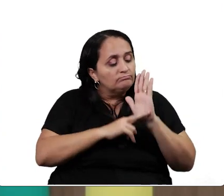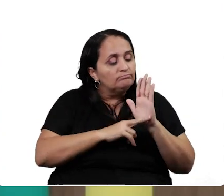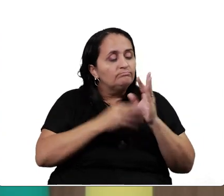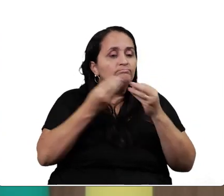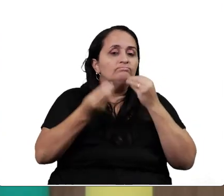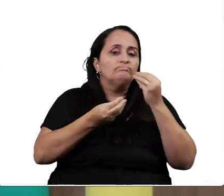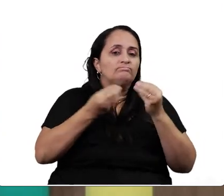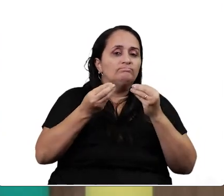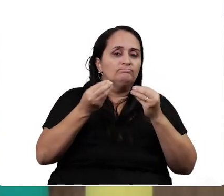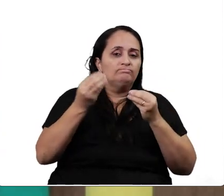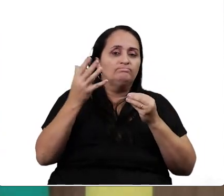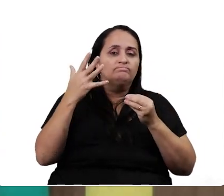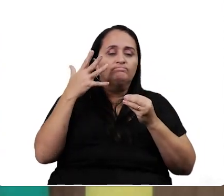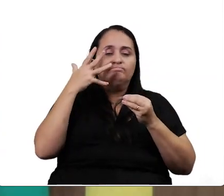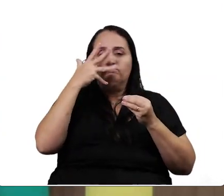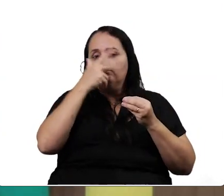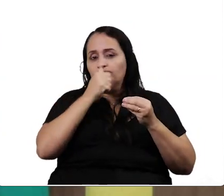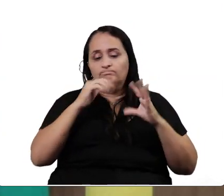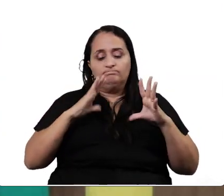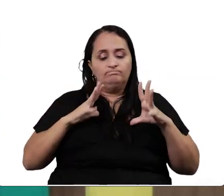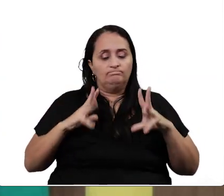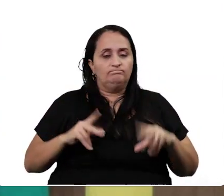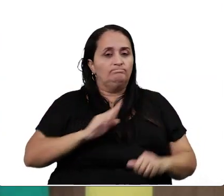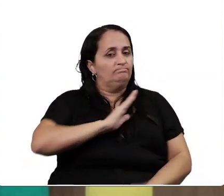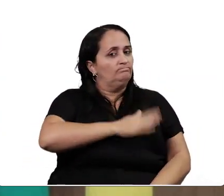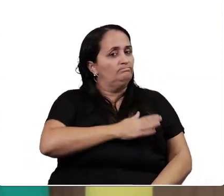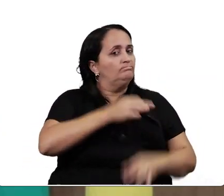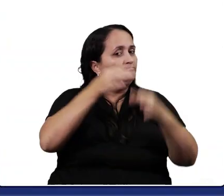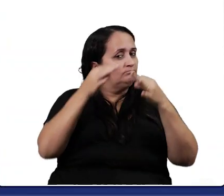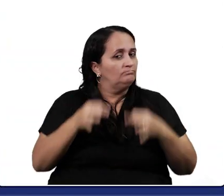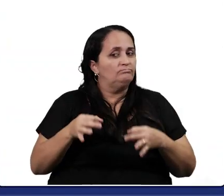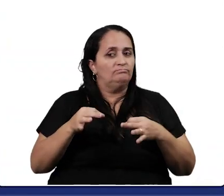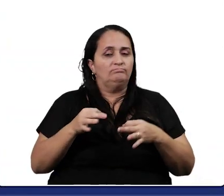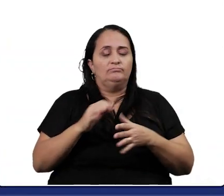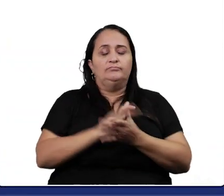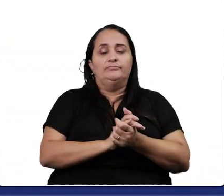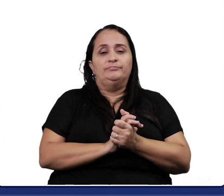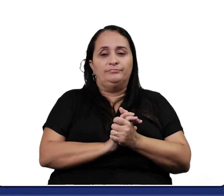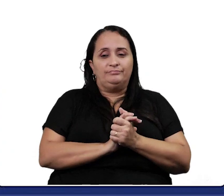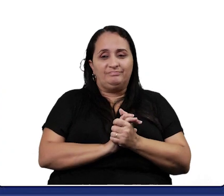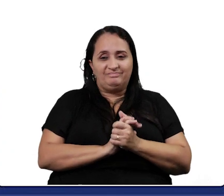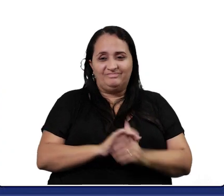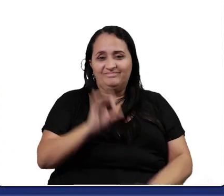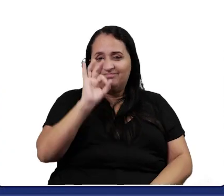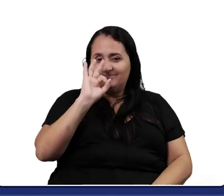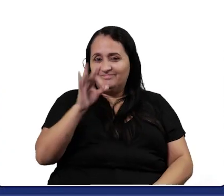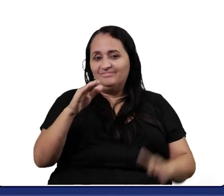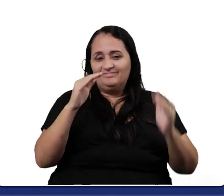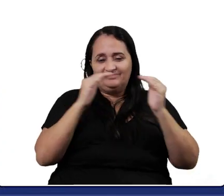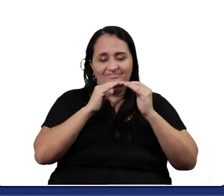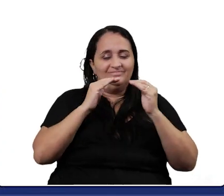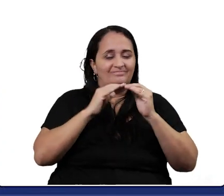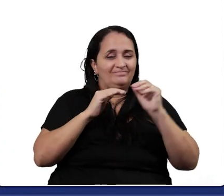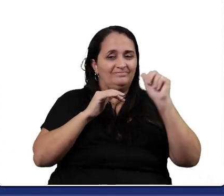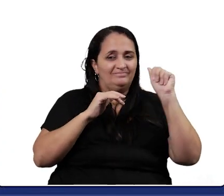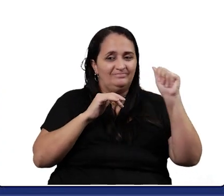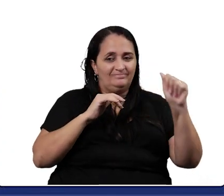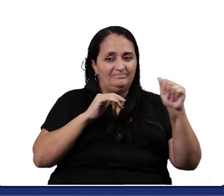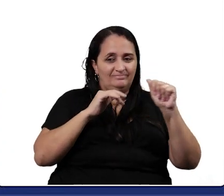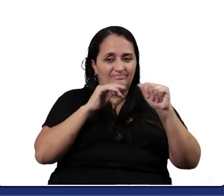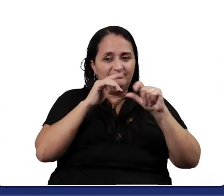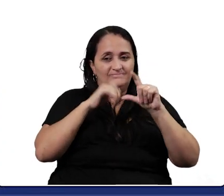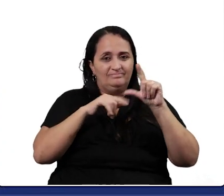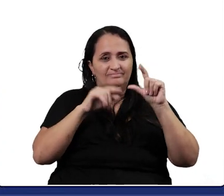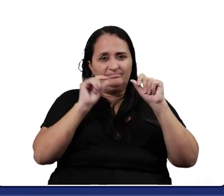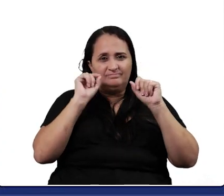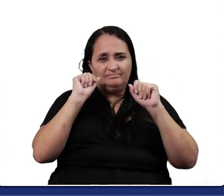precisa ganhar limpo. Vamos conferir a resposta? Isso aí, letra A. Você